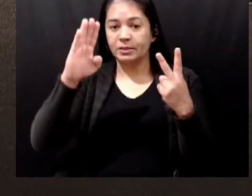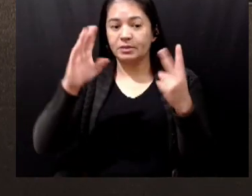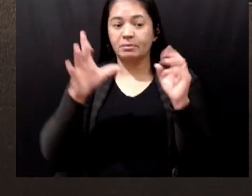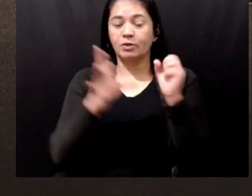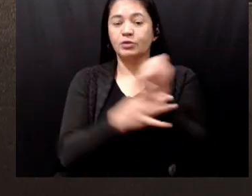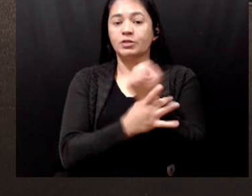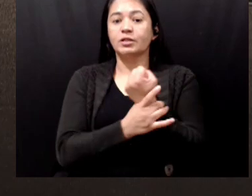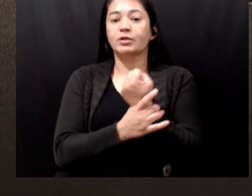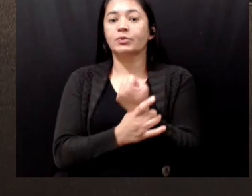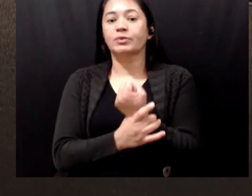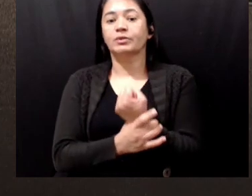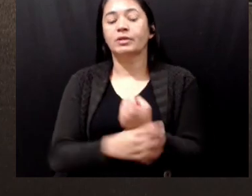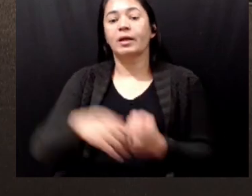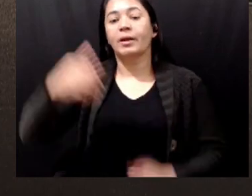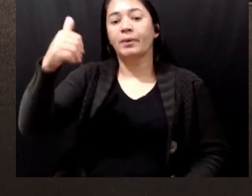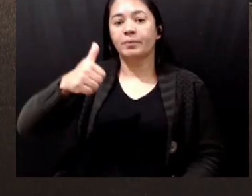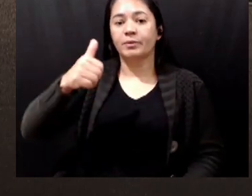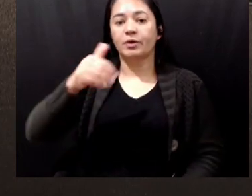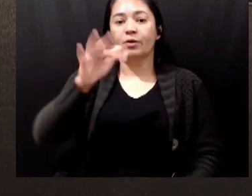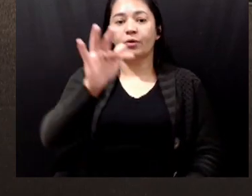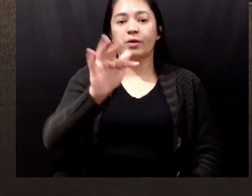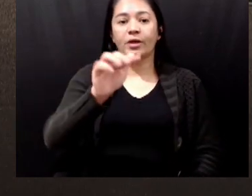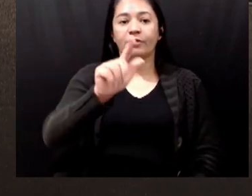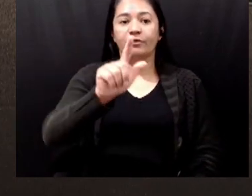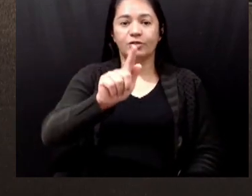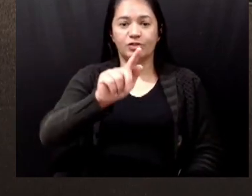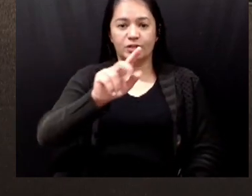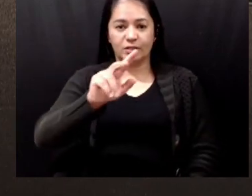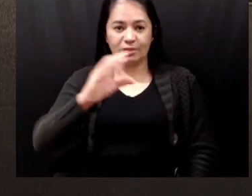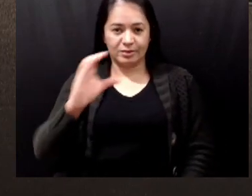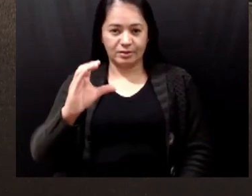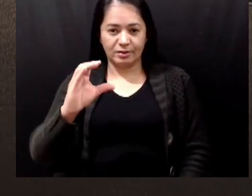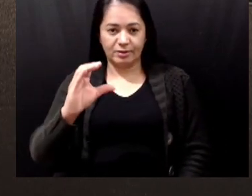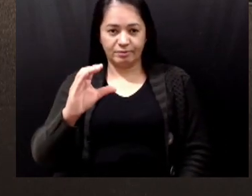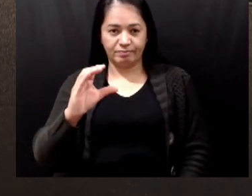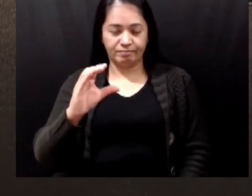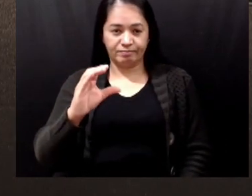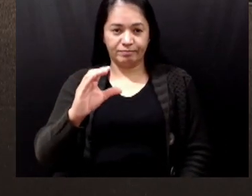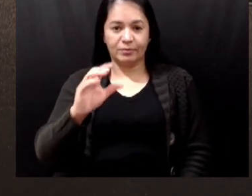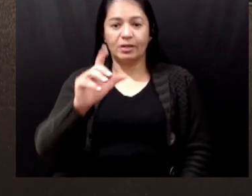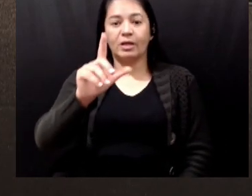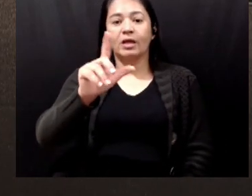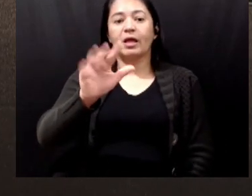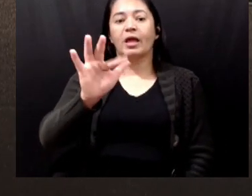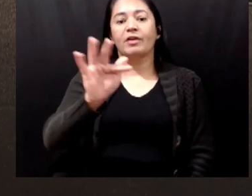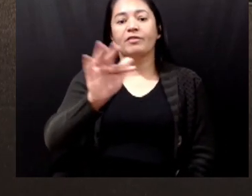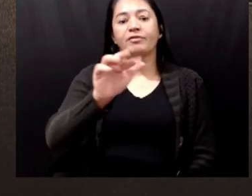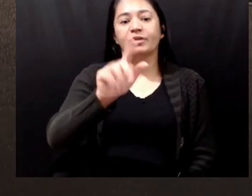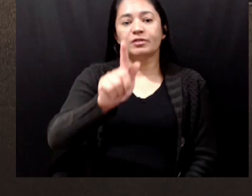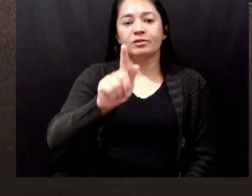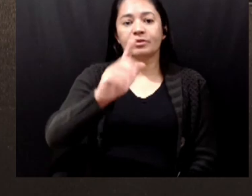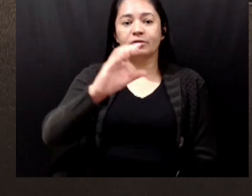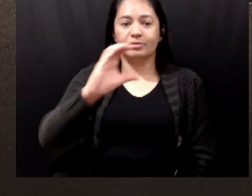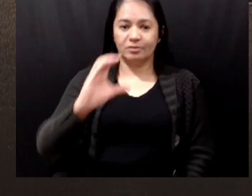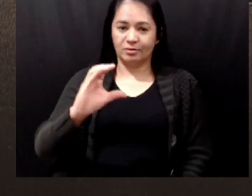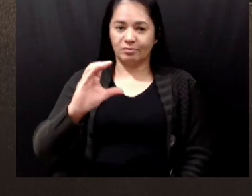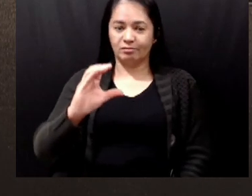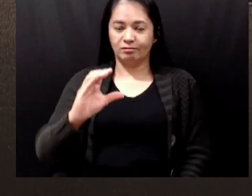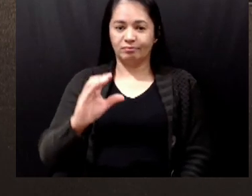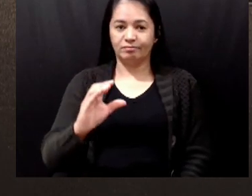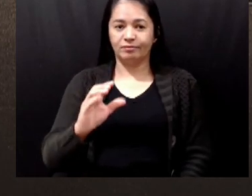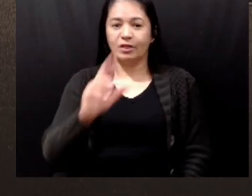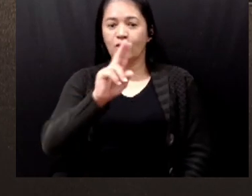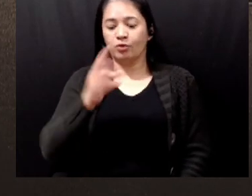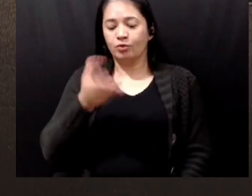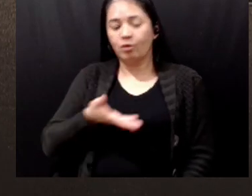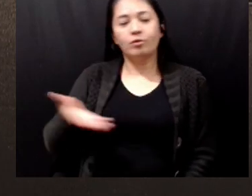primeira é o FGC, o Fundo Garantidor de Créditos. Isso. O FGC, a gente tem dois, na verdade, que tem o mesmo nome de fundo garantidor, né? Um